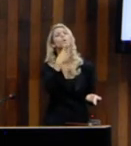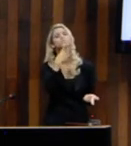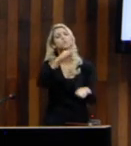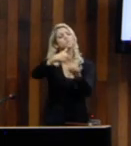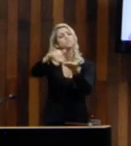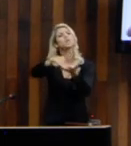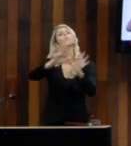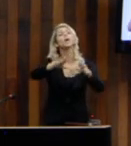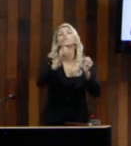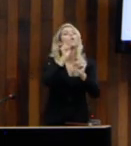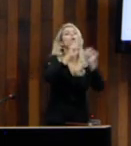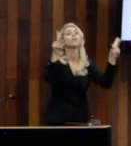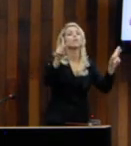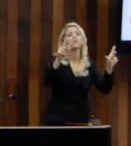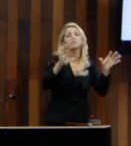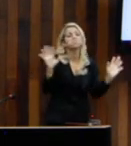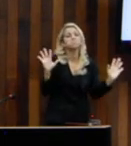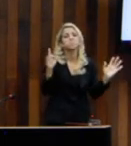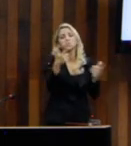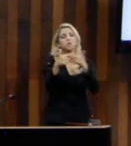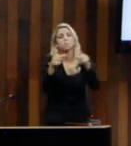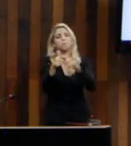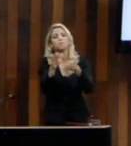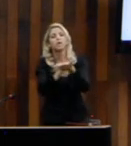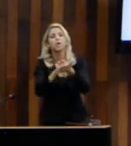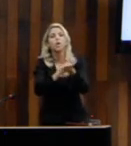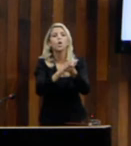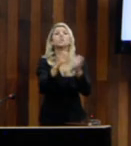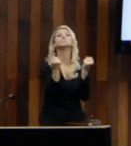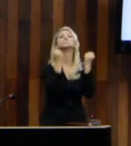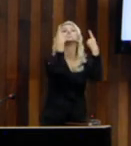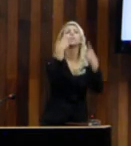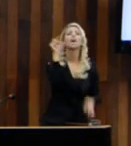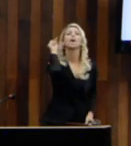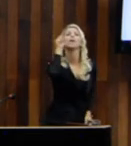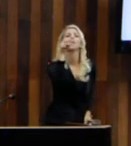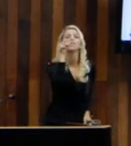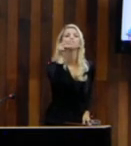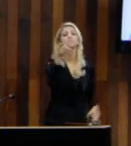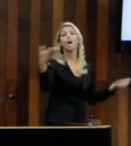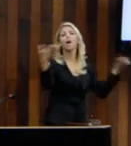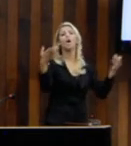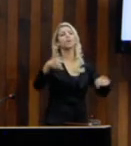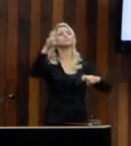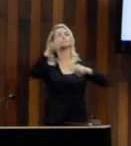tarde. Estranho é você que não era para estar ocupado no lugar que está.